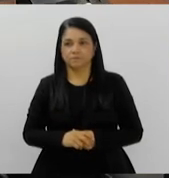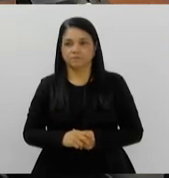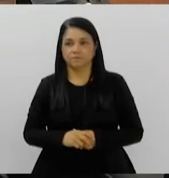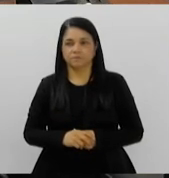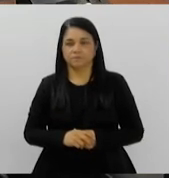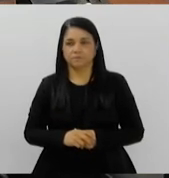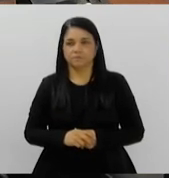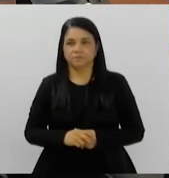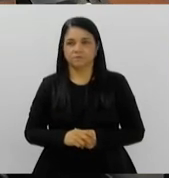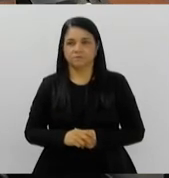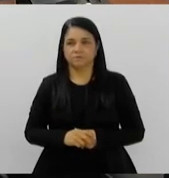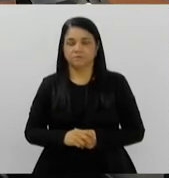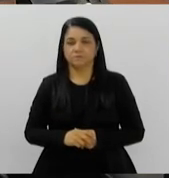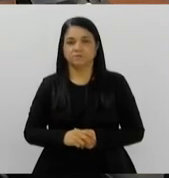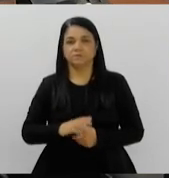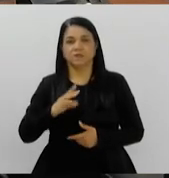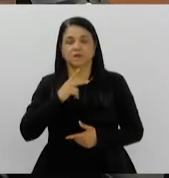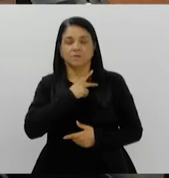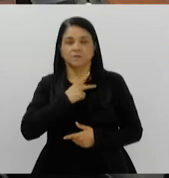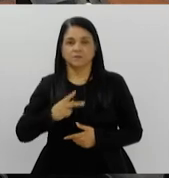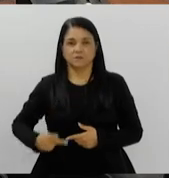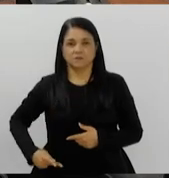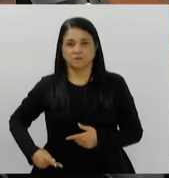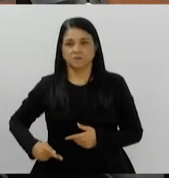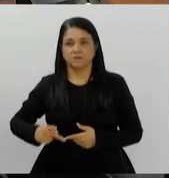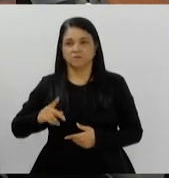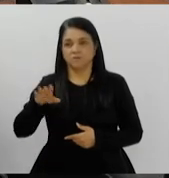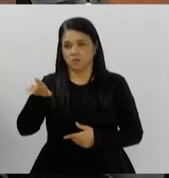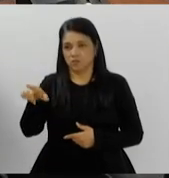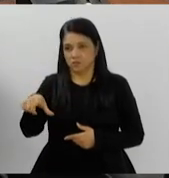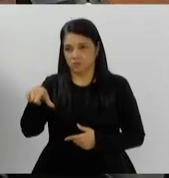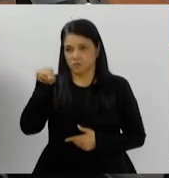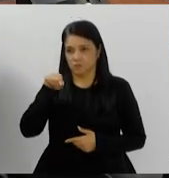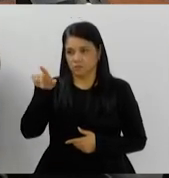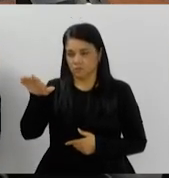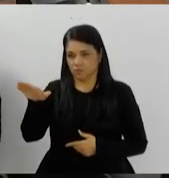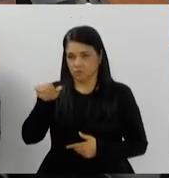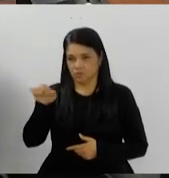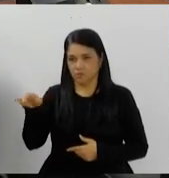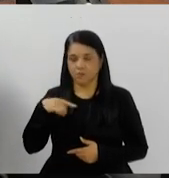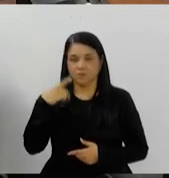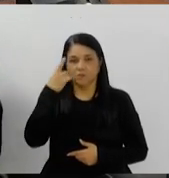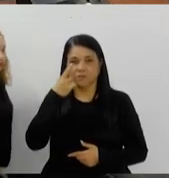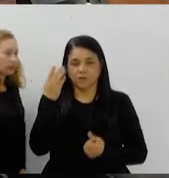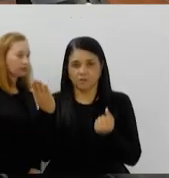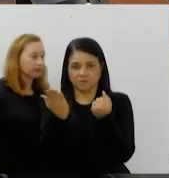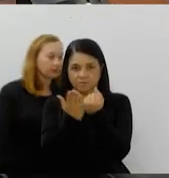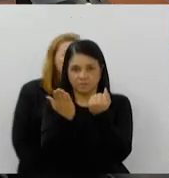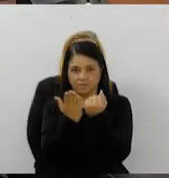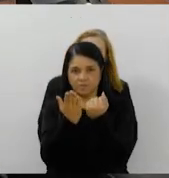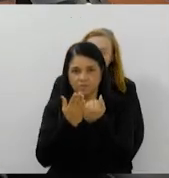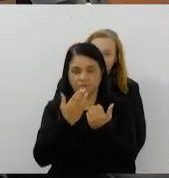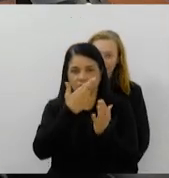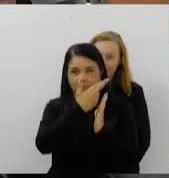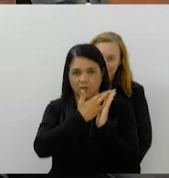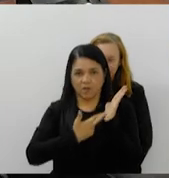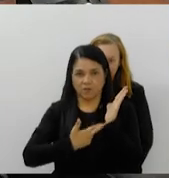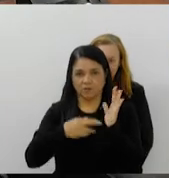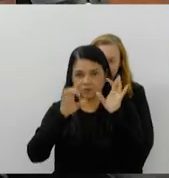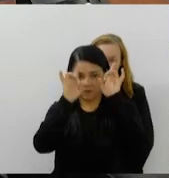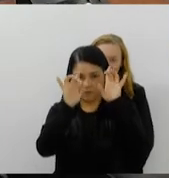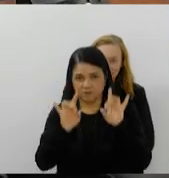A presidência designa o deputado Samuel Malafaia como relator